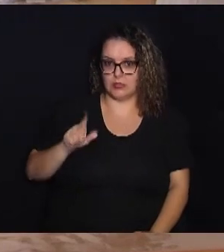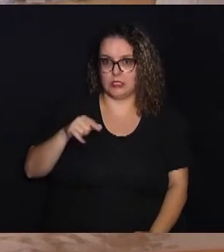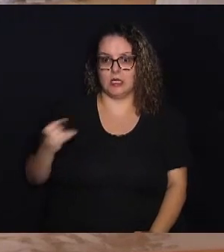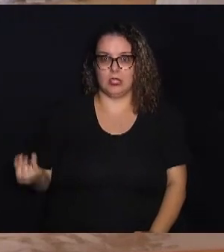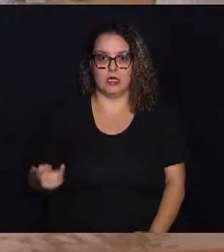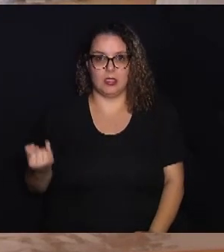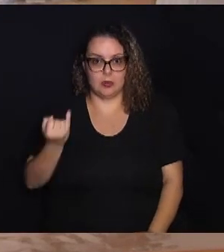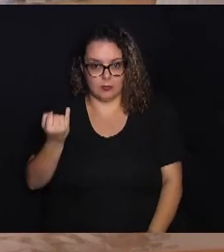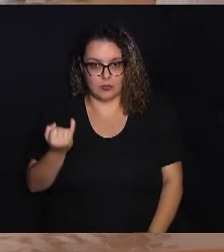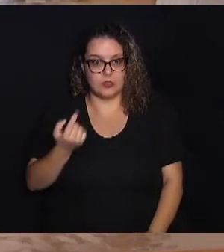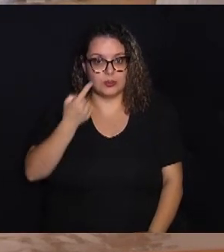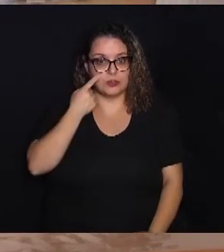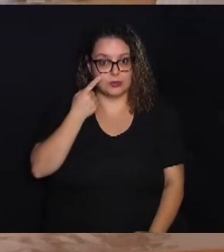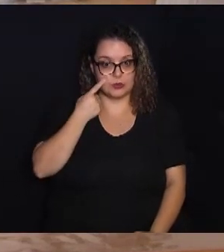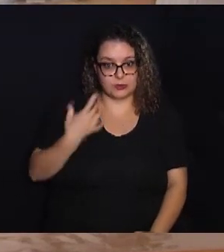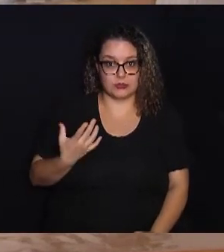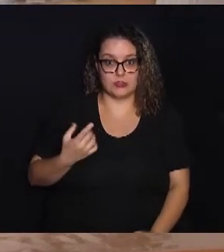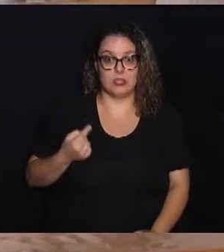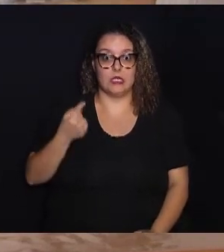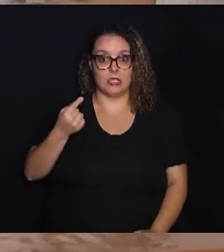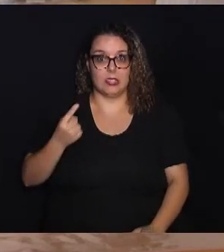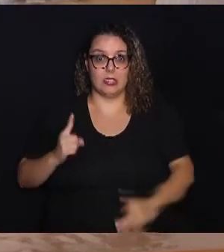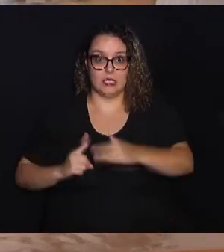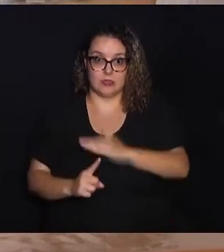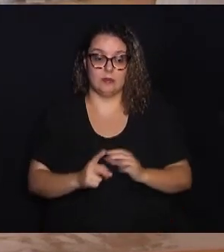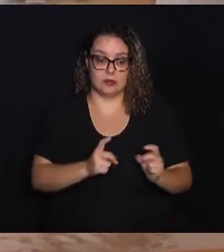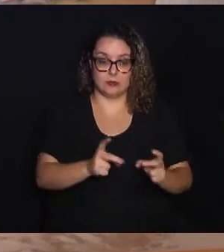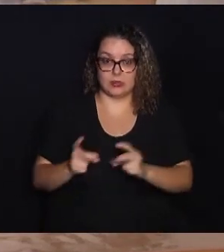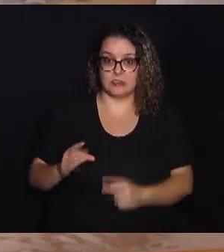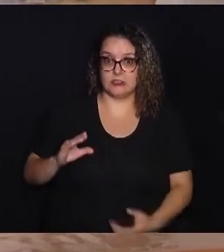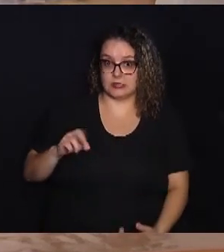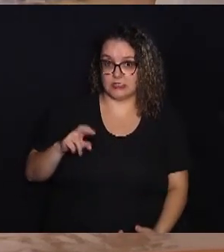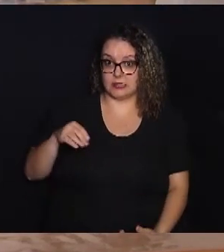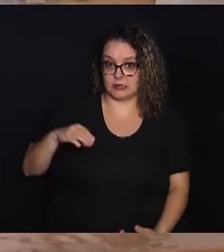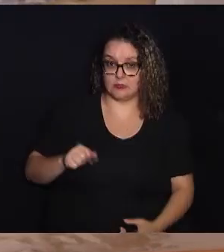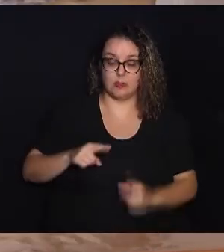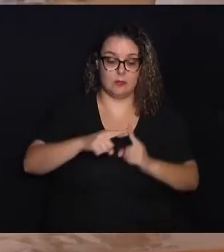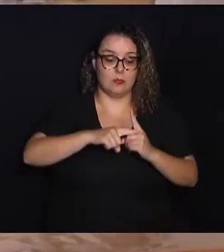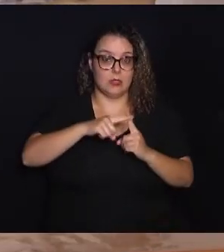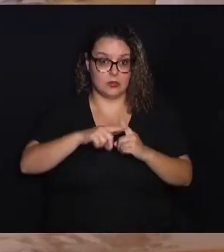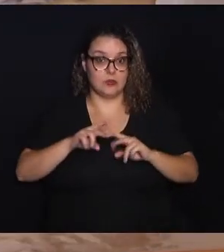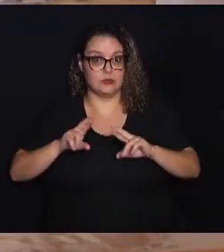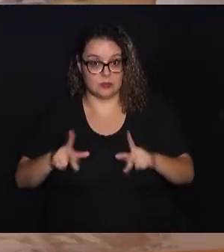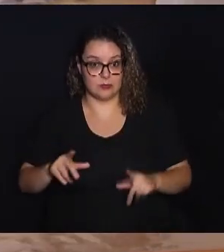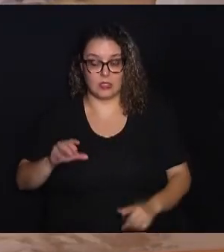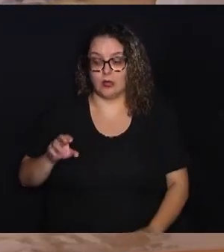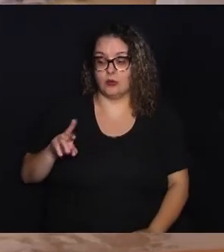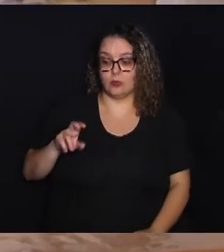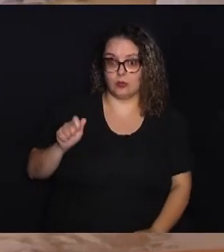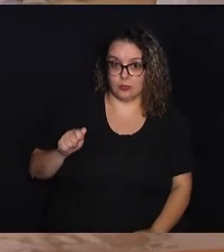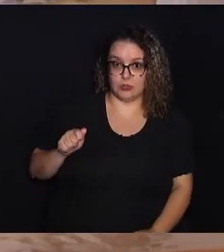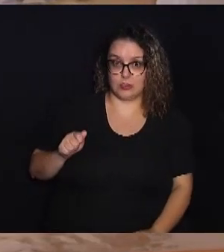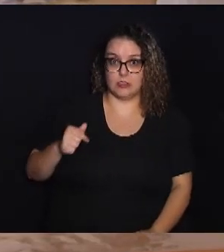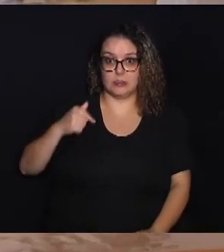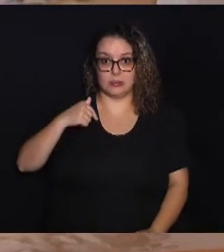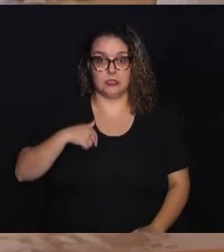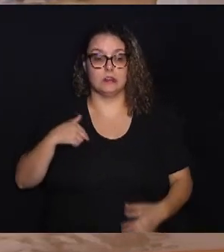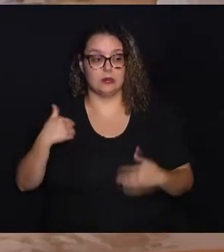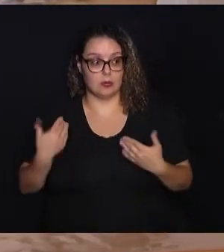bastante resistente. Então é importante a gente fazer com paletó, é super fácil, ela tá super